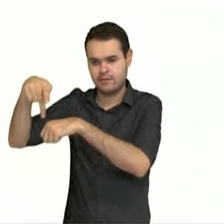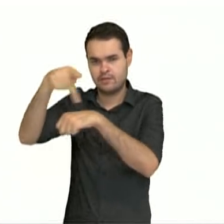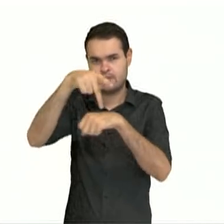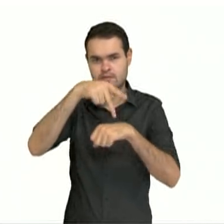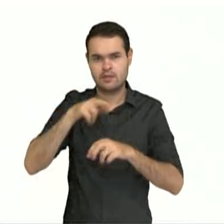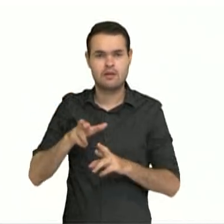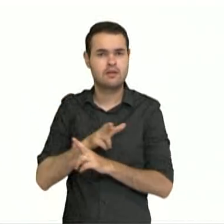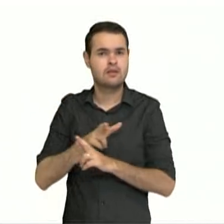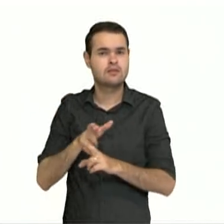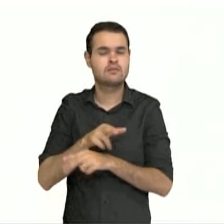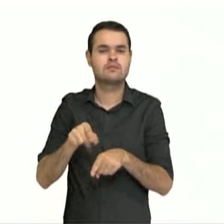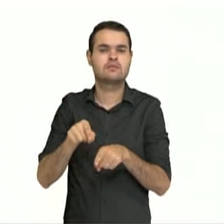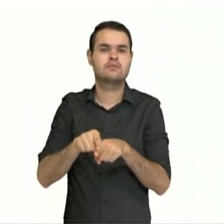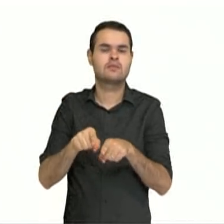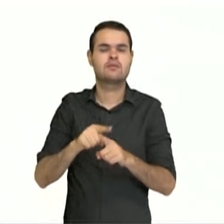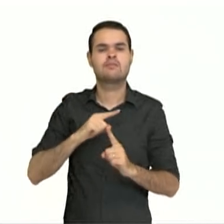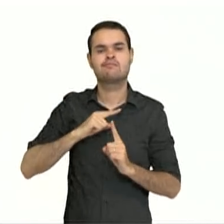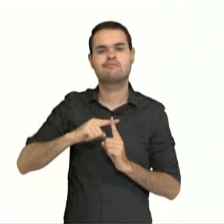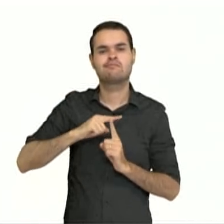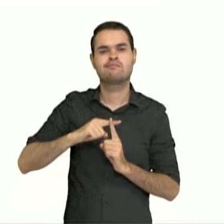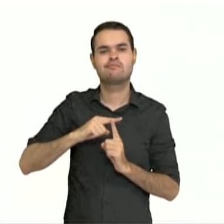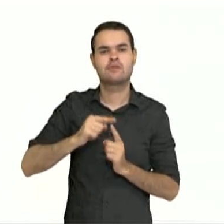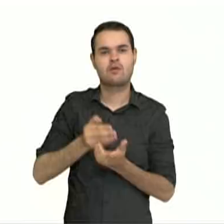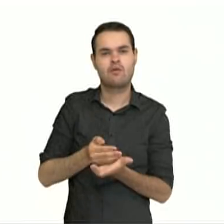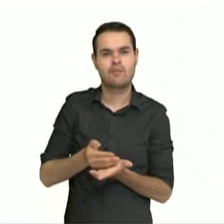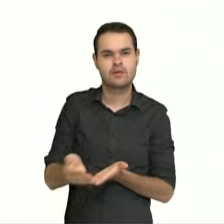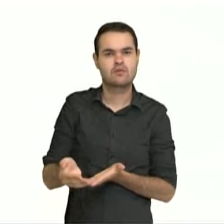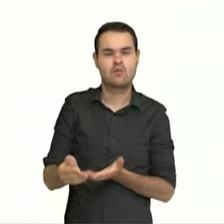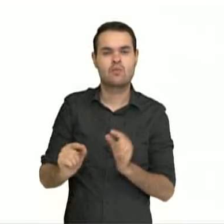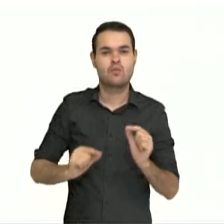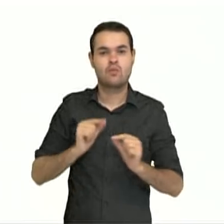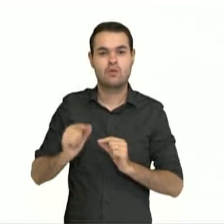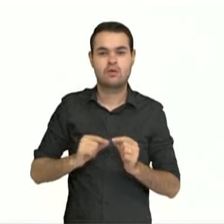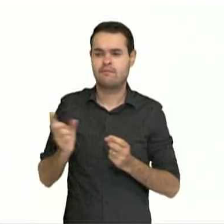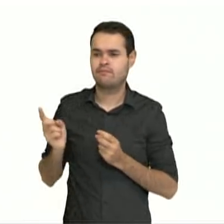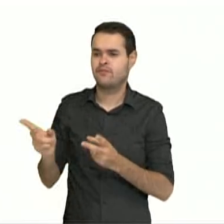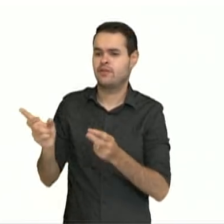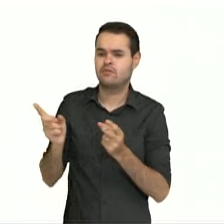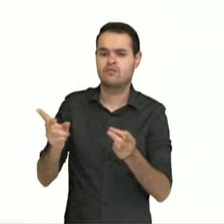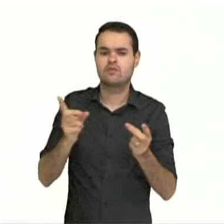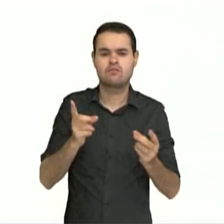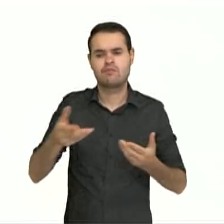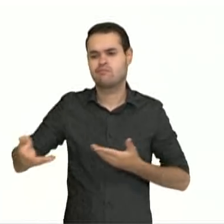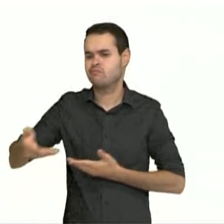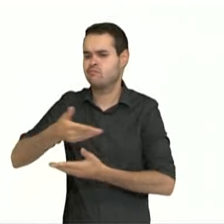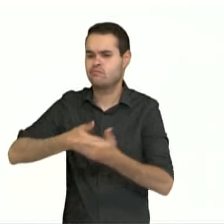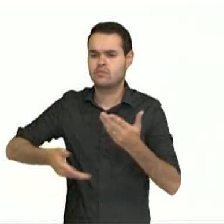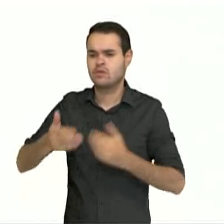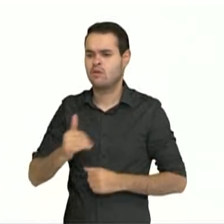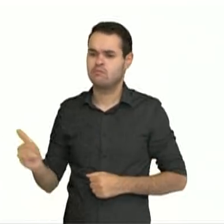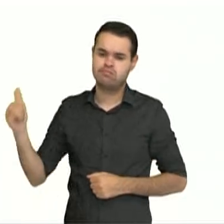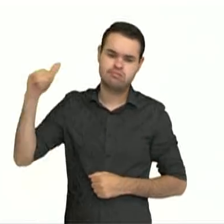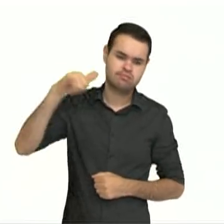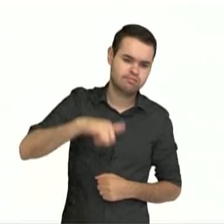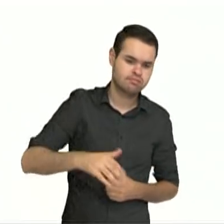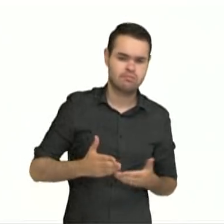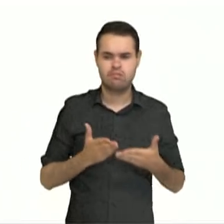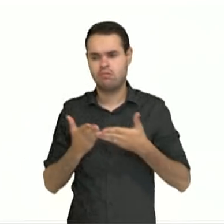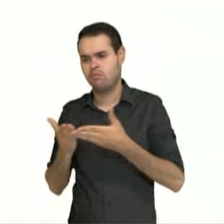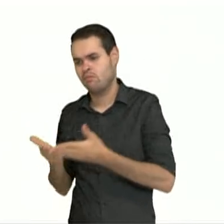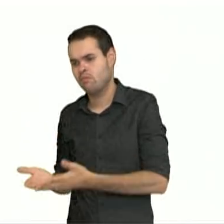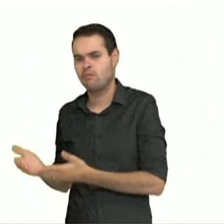entre os países, né? Porque começou a existir um intenso comércio, as trocas comerciais, e aí precisava-se